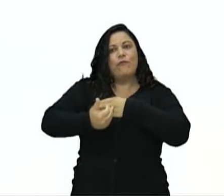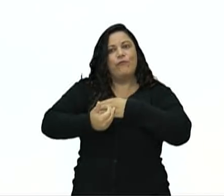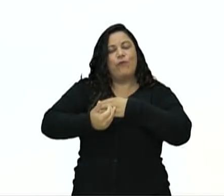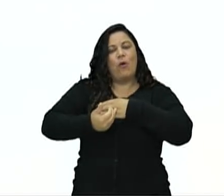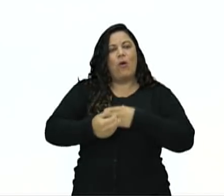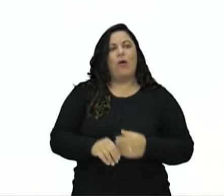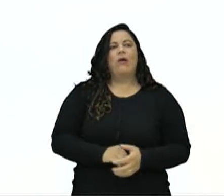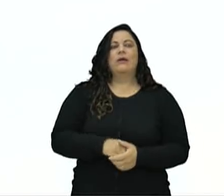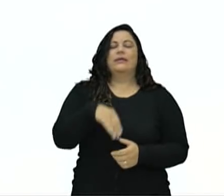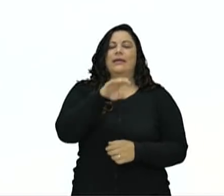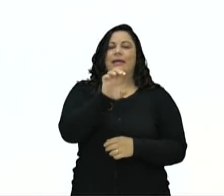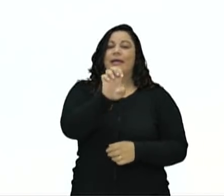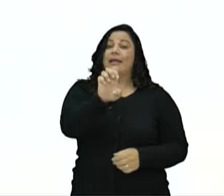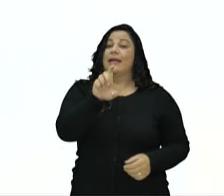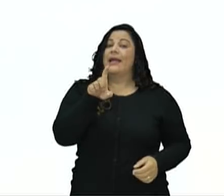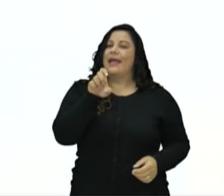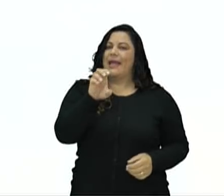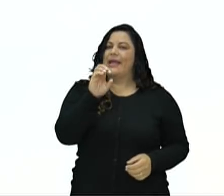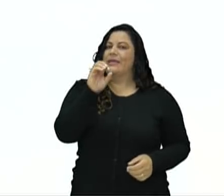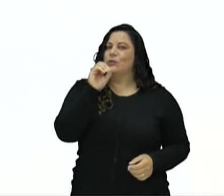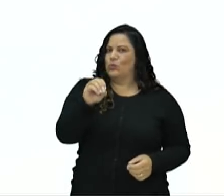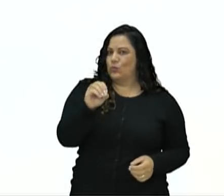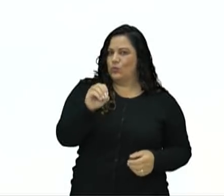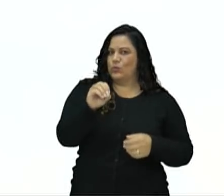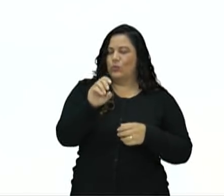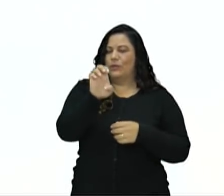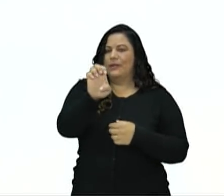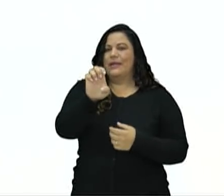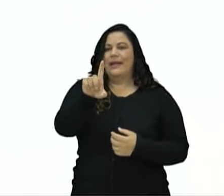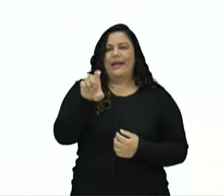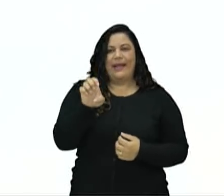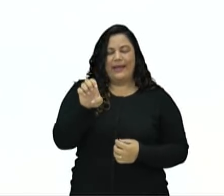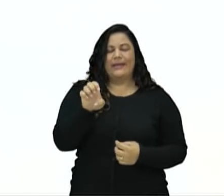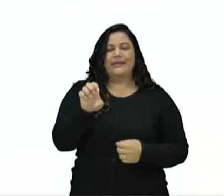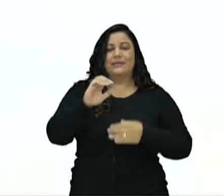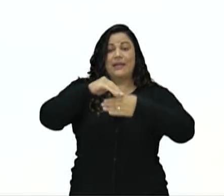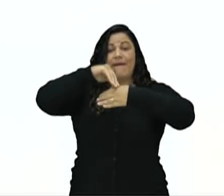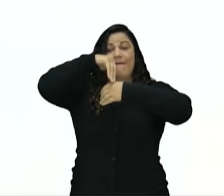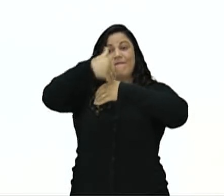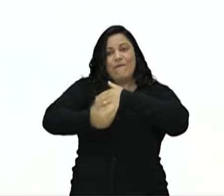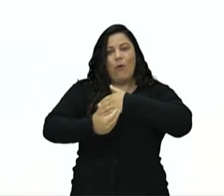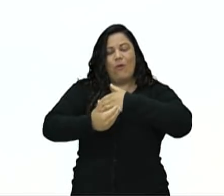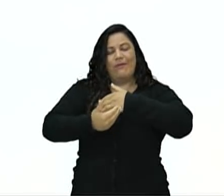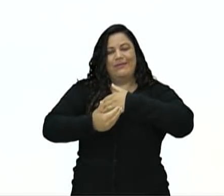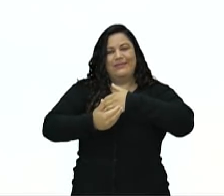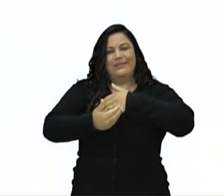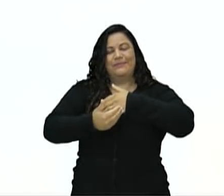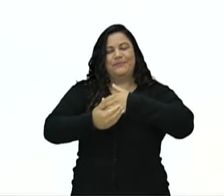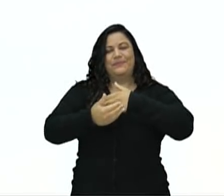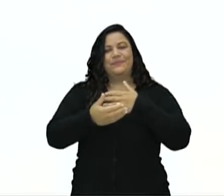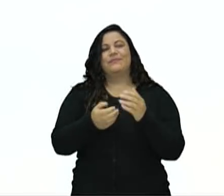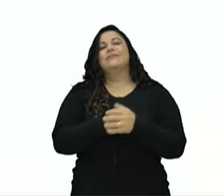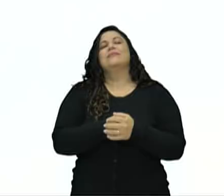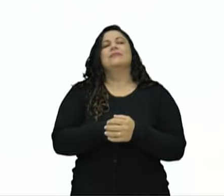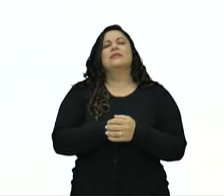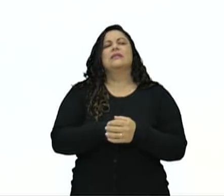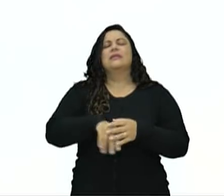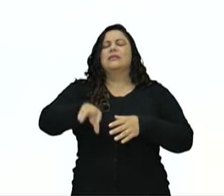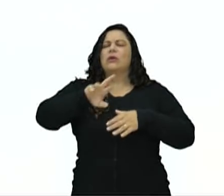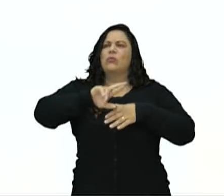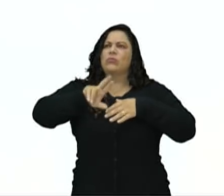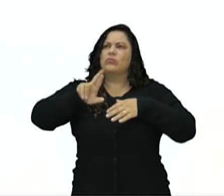de exofórica, o prefixo ex significando aqui para fora do texto, que são aqueles